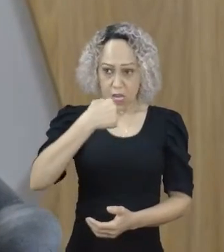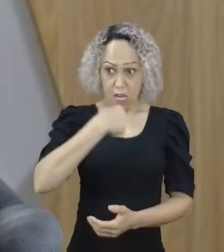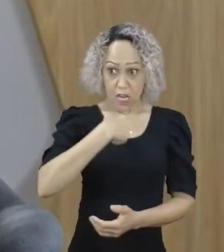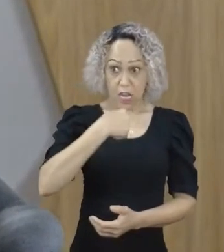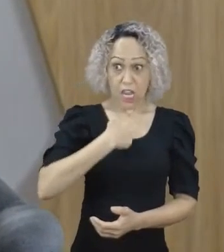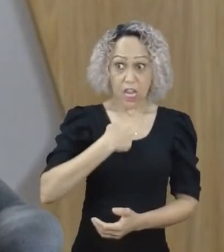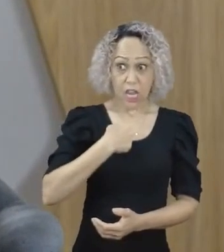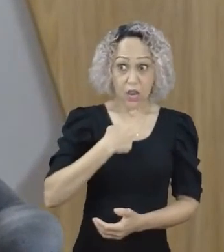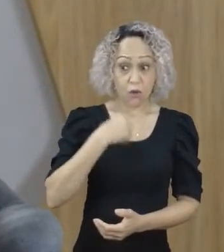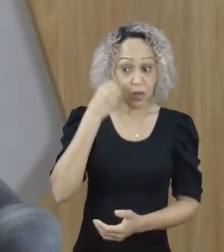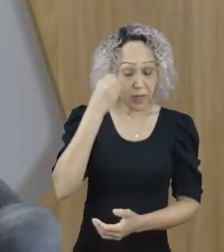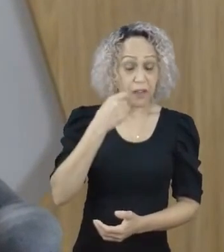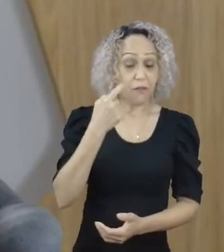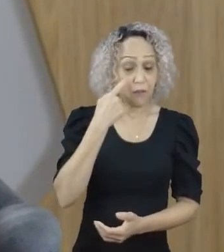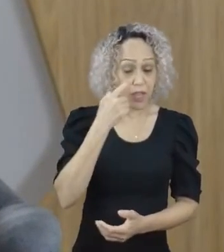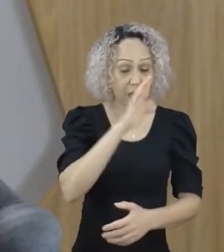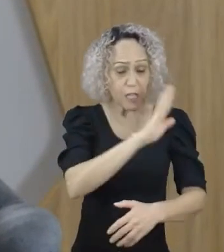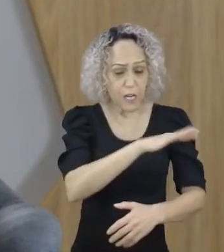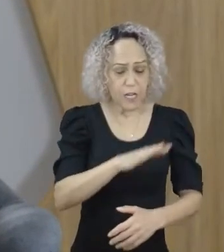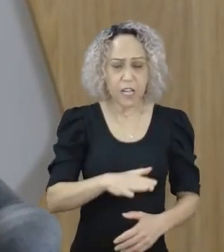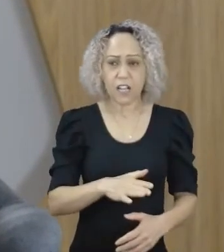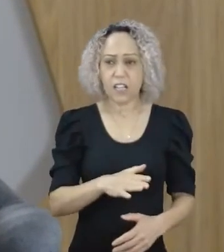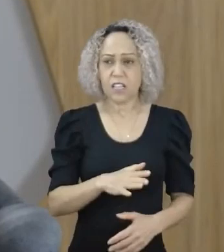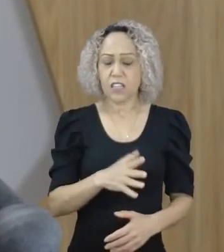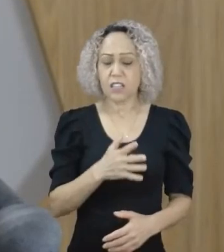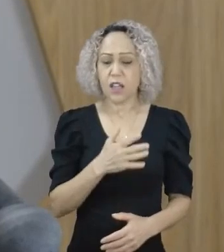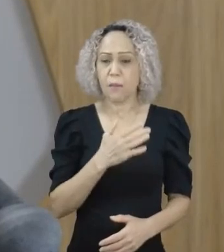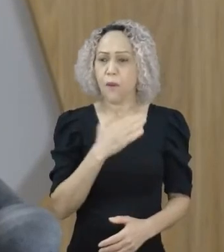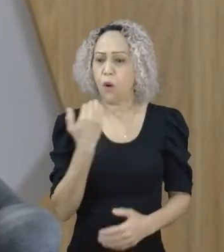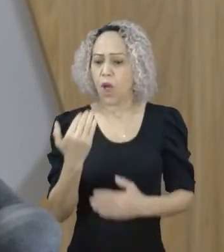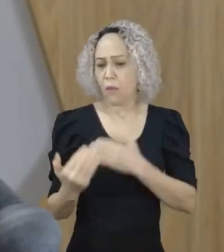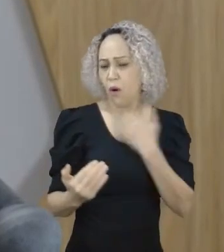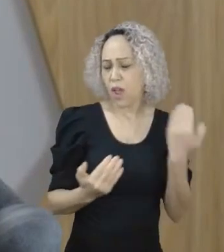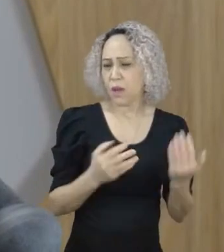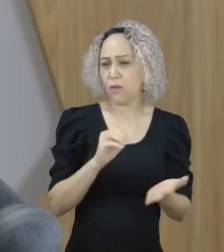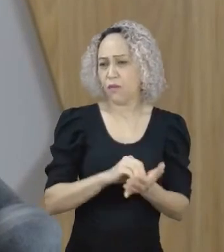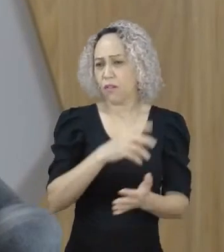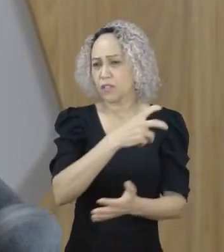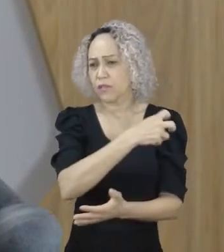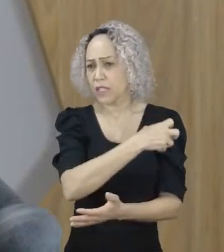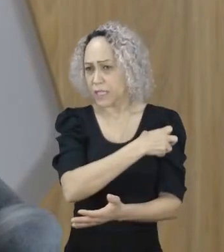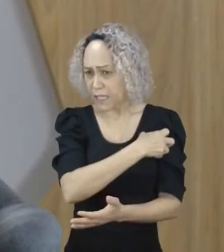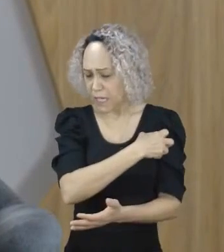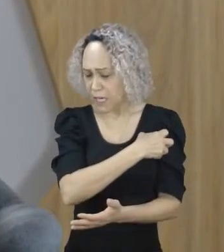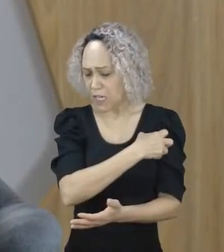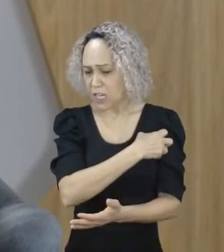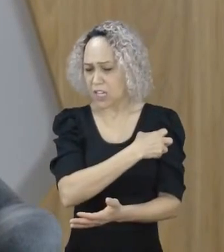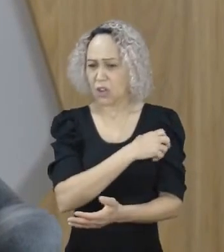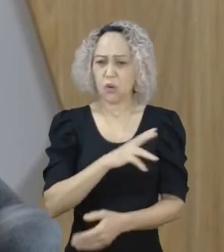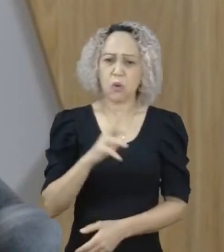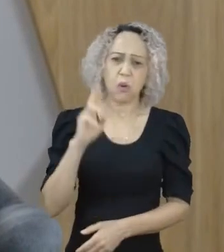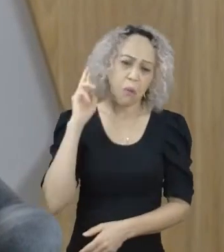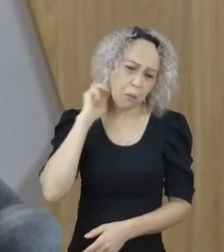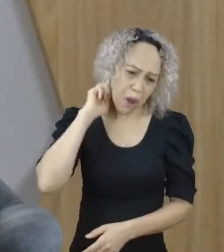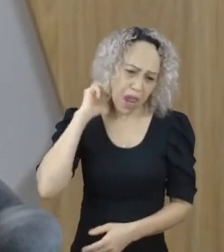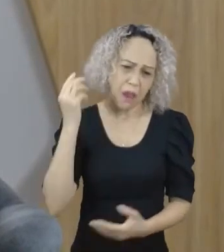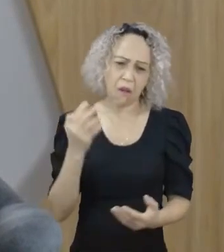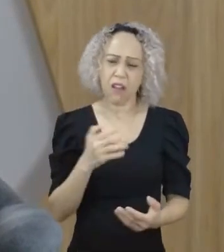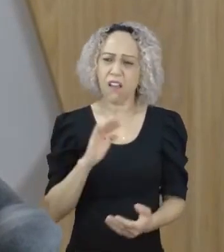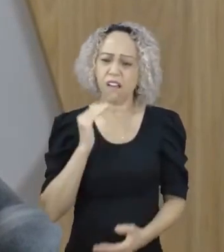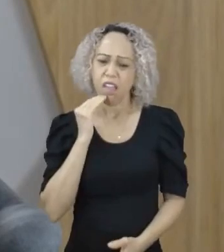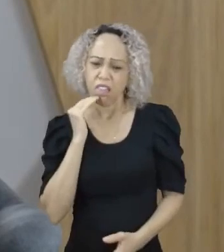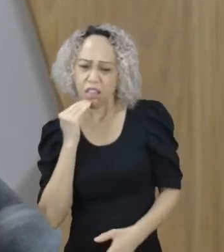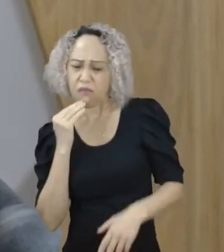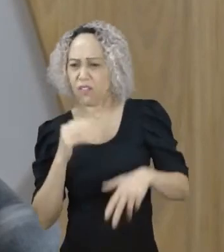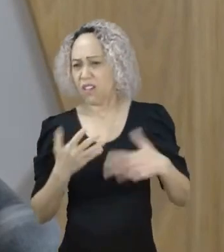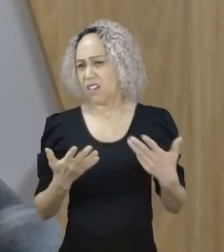As gerações mais novas não viram crianças nascerem com rubéola congênita, com deformidades, com complicações. A gente